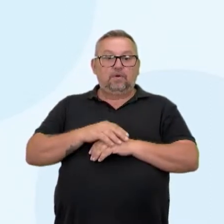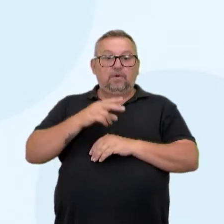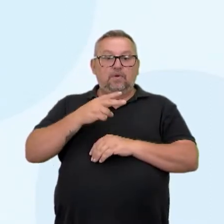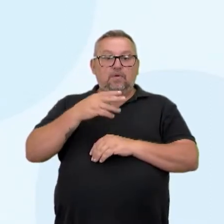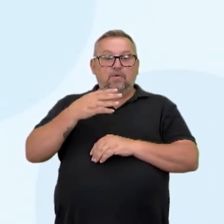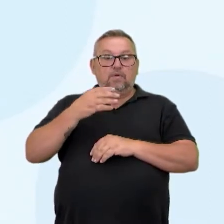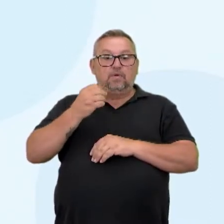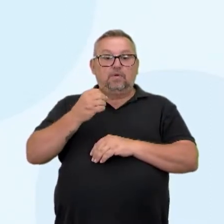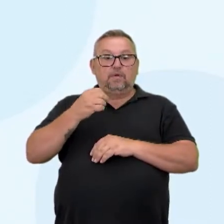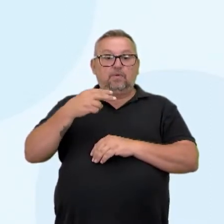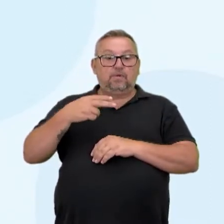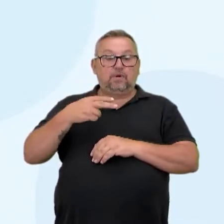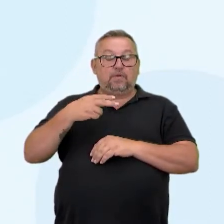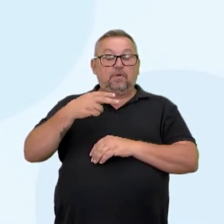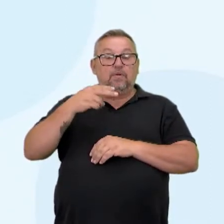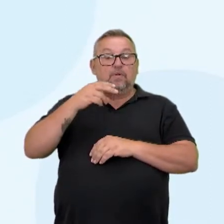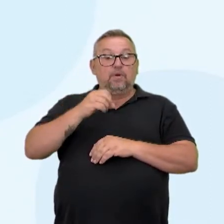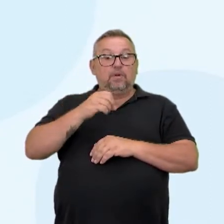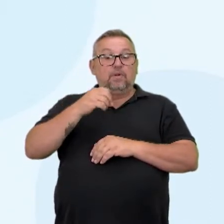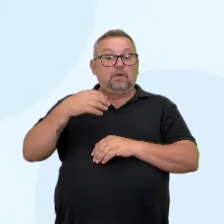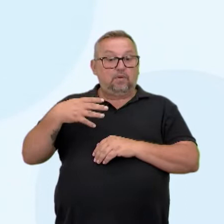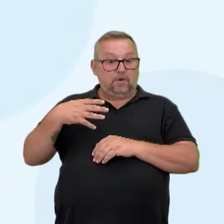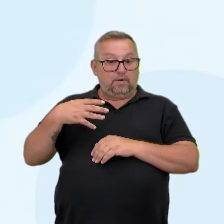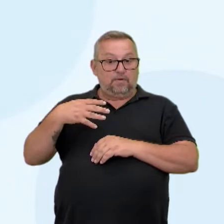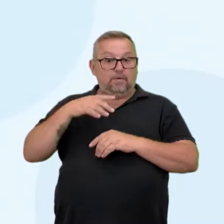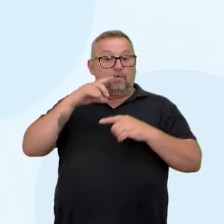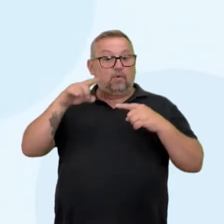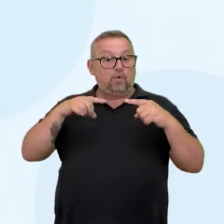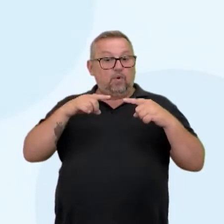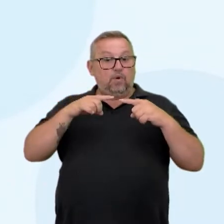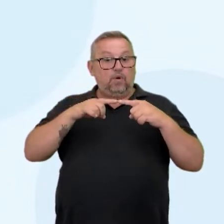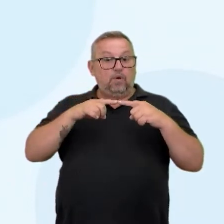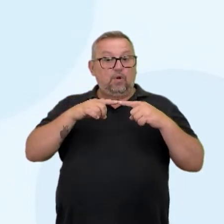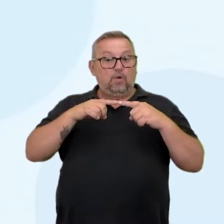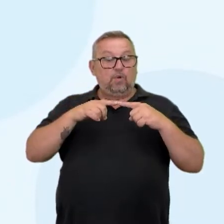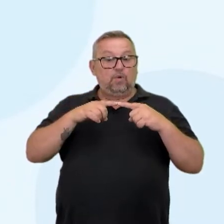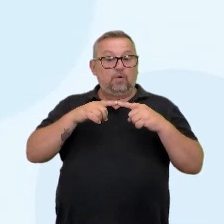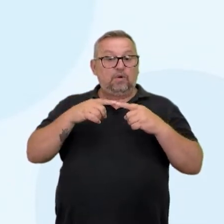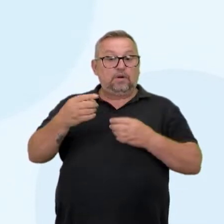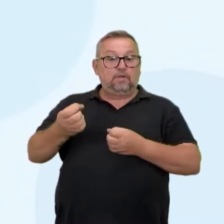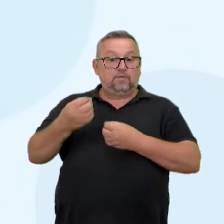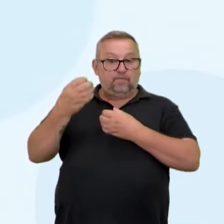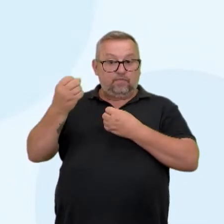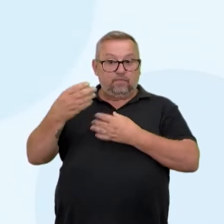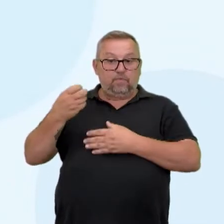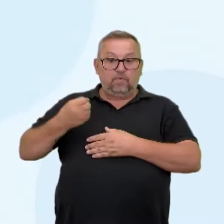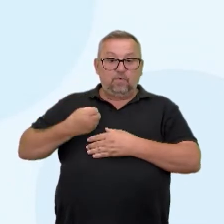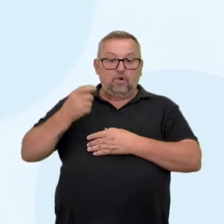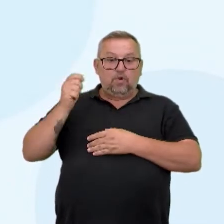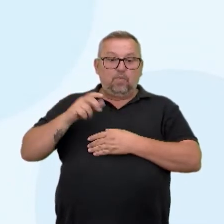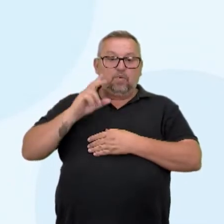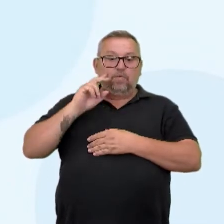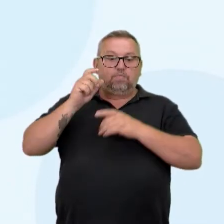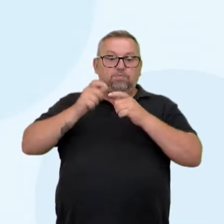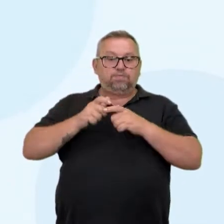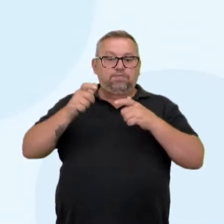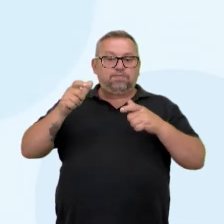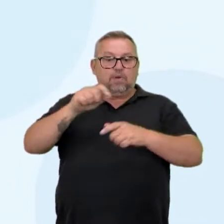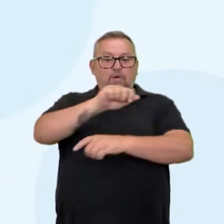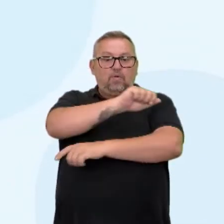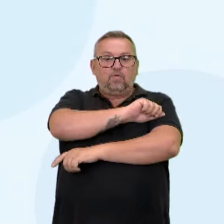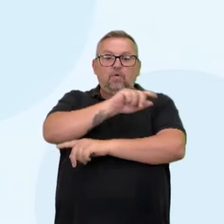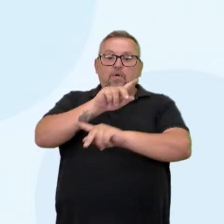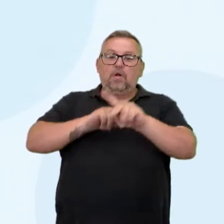402, 404 e o objetivo que os dados numéricos possam ampliar o olhar do